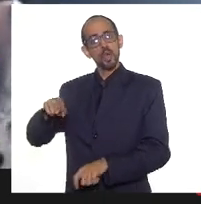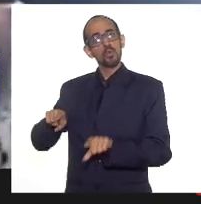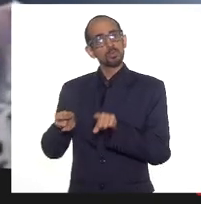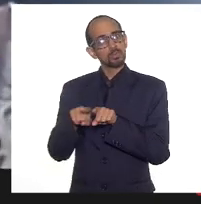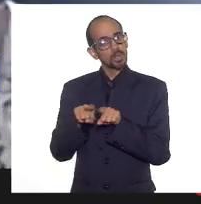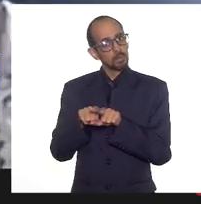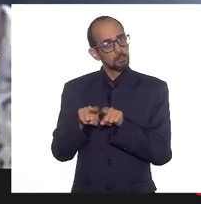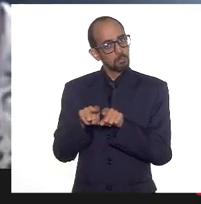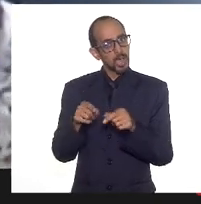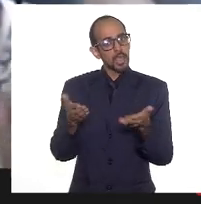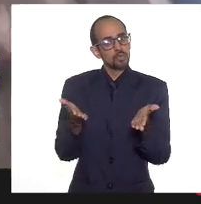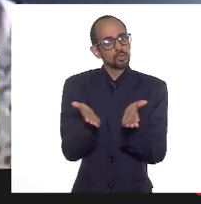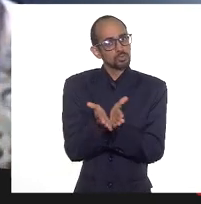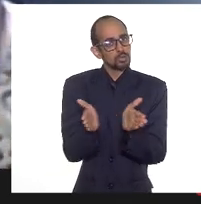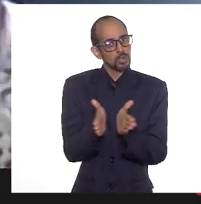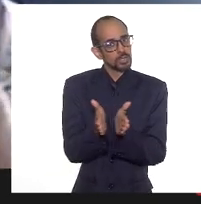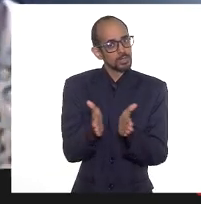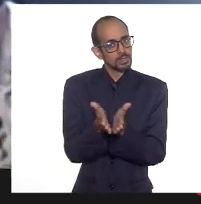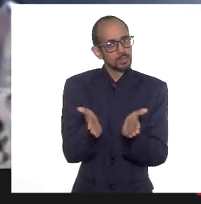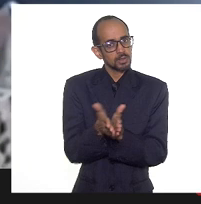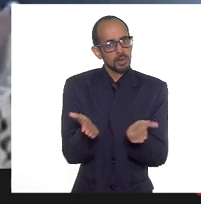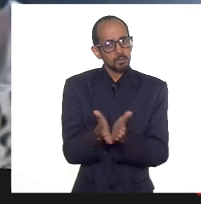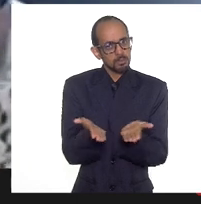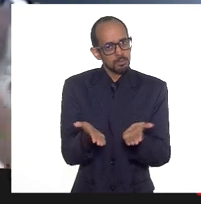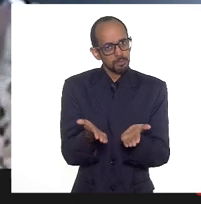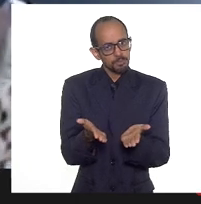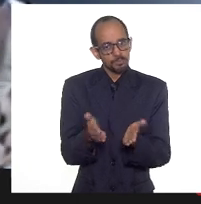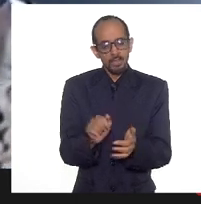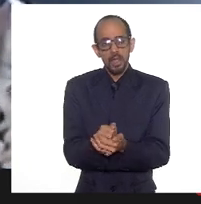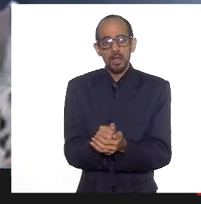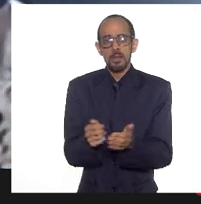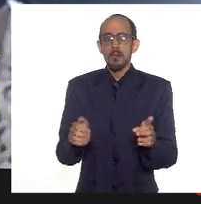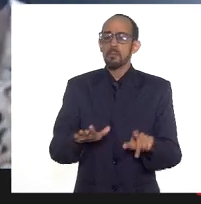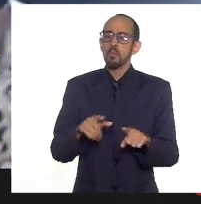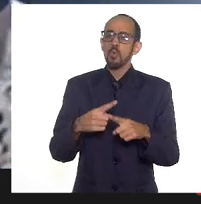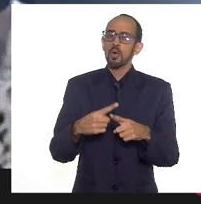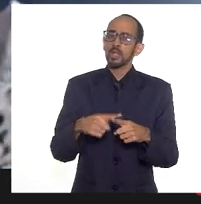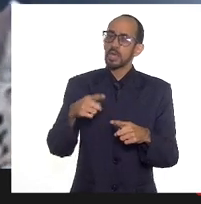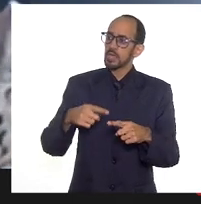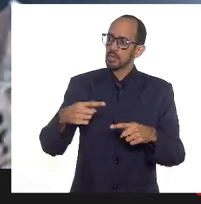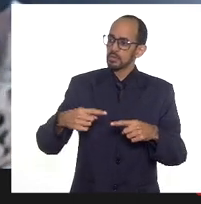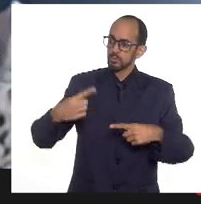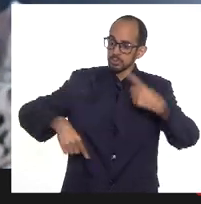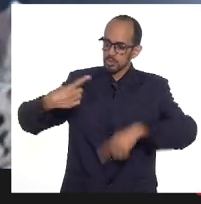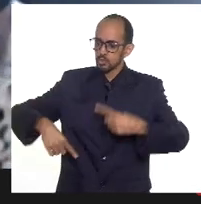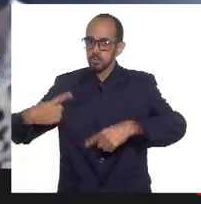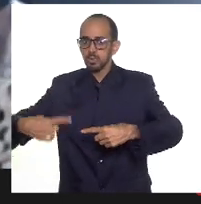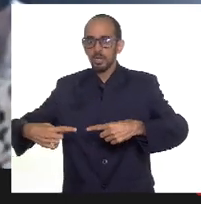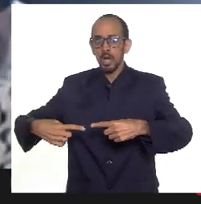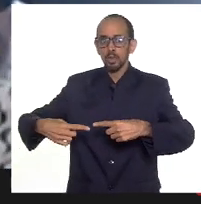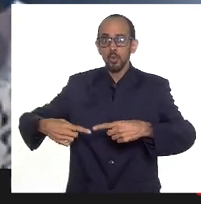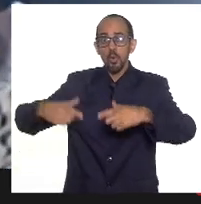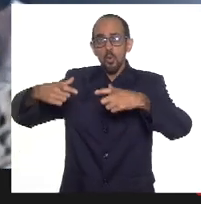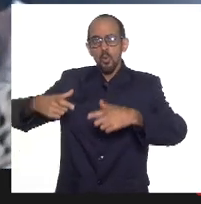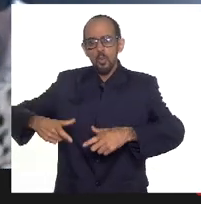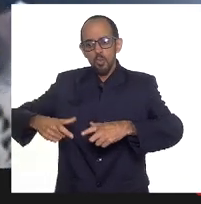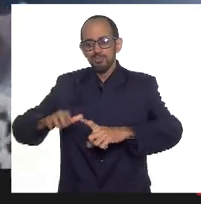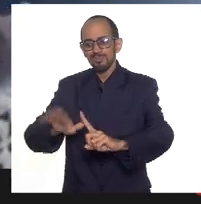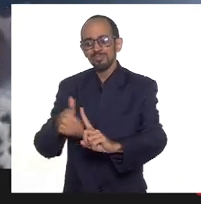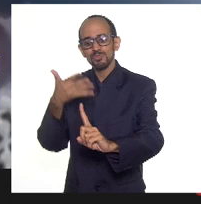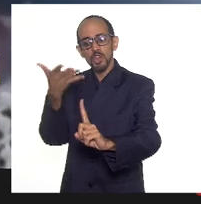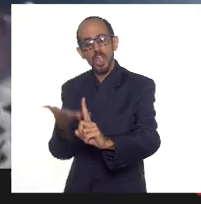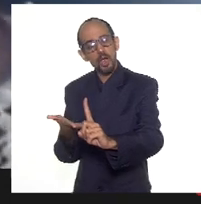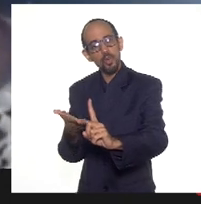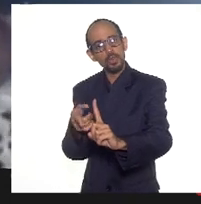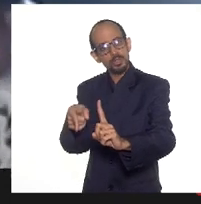os protestantes, né, que passaram a disputar o lugar de reconhecimento no espaço público. Esse é um primeiro